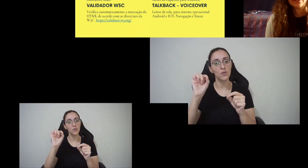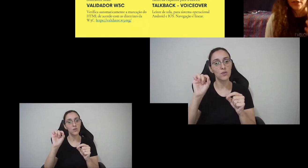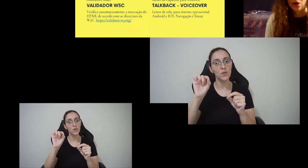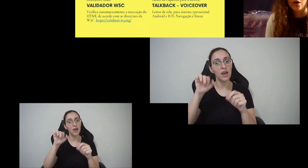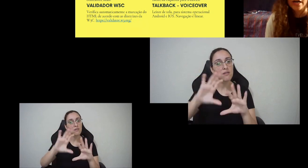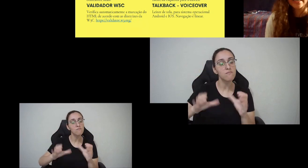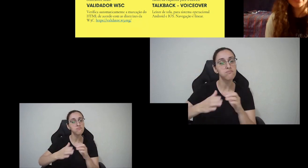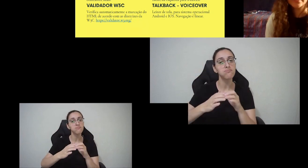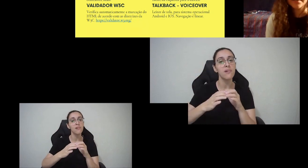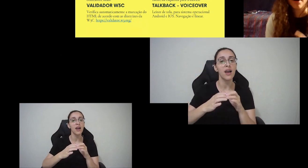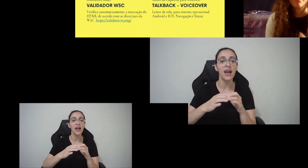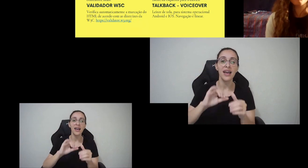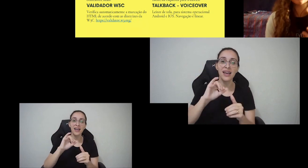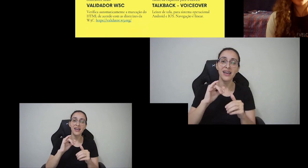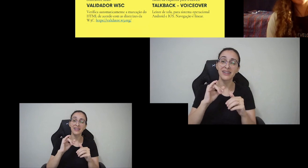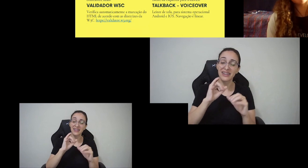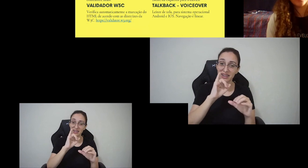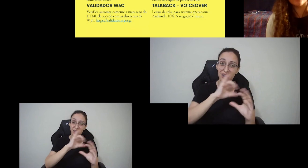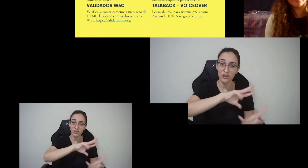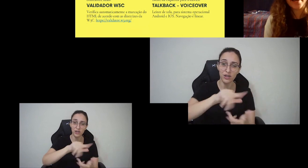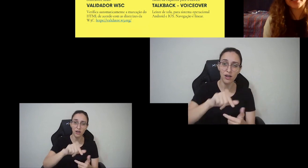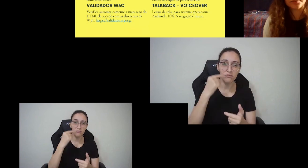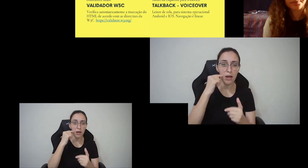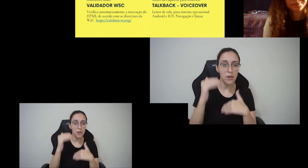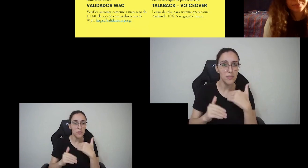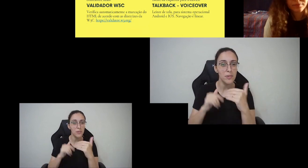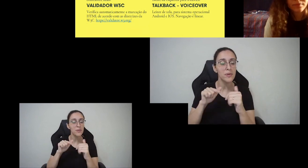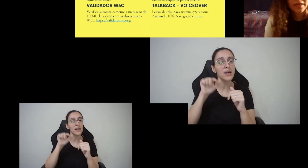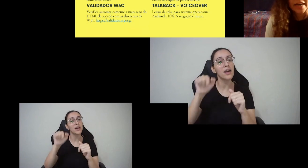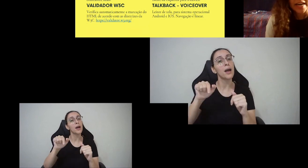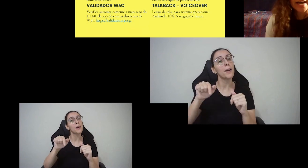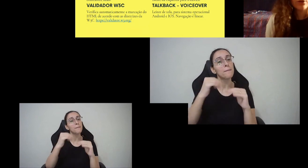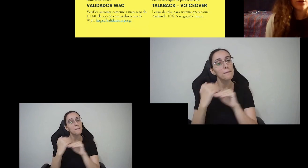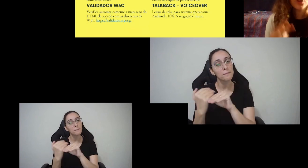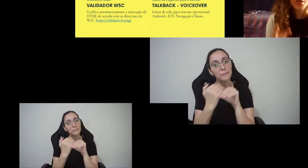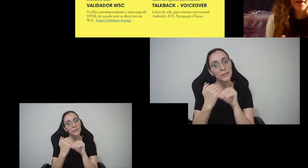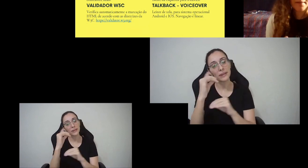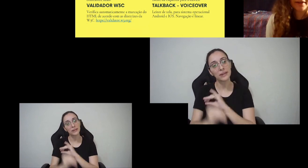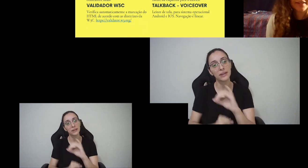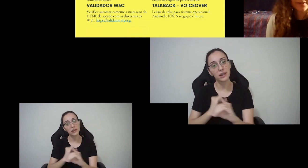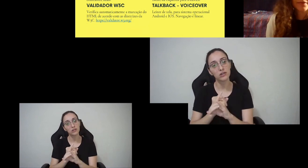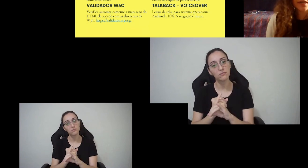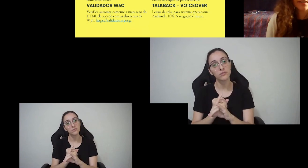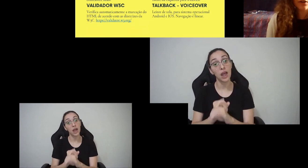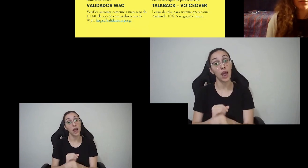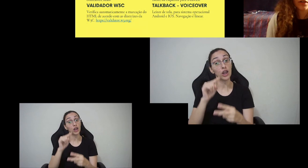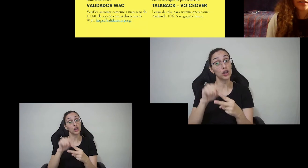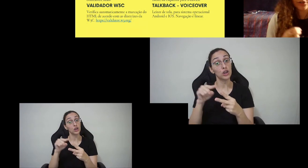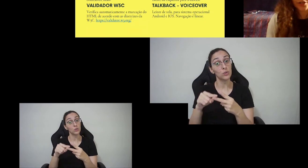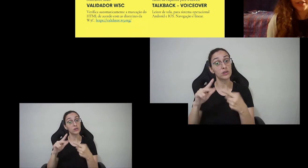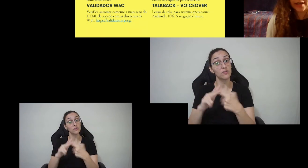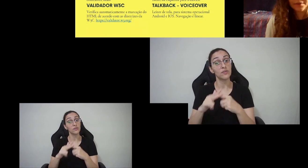consórcio internacional que desenvolve padrões para a internet. E aí eu trouxe duas ferramentas que